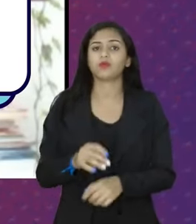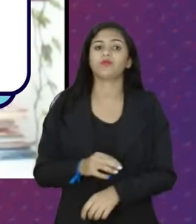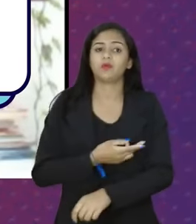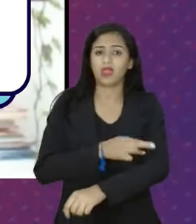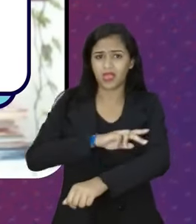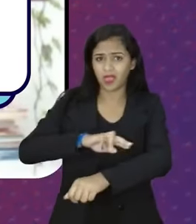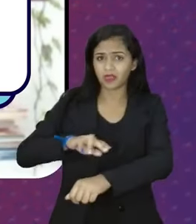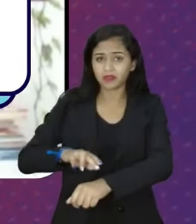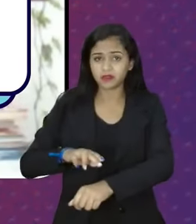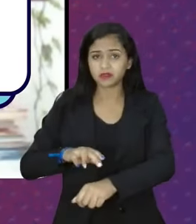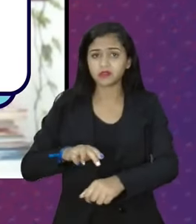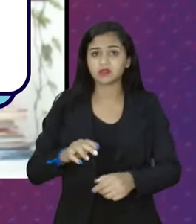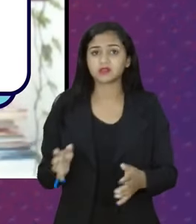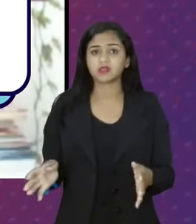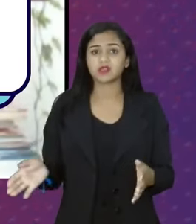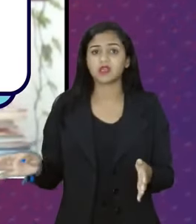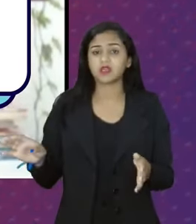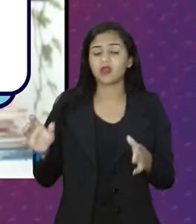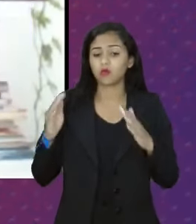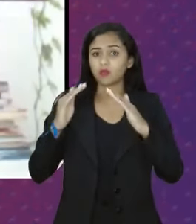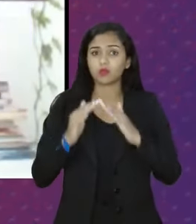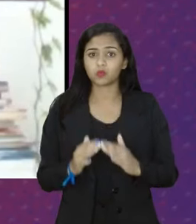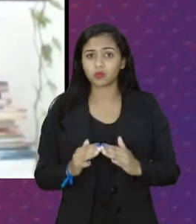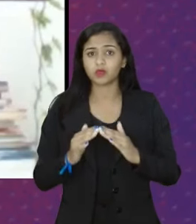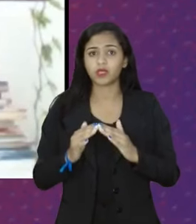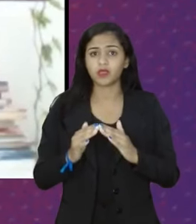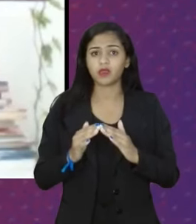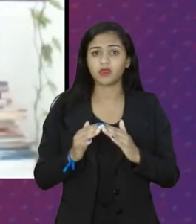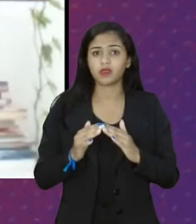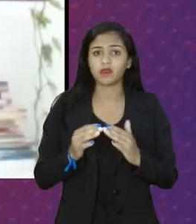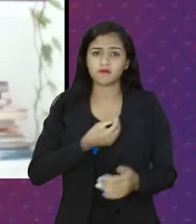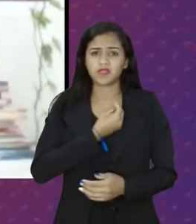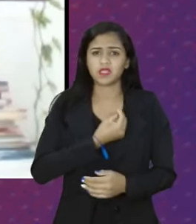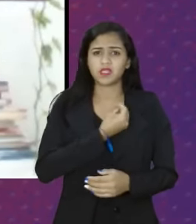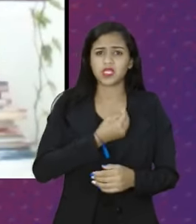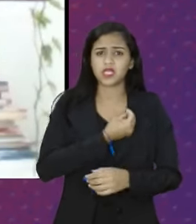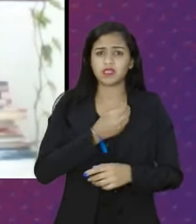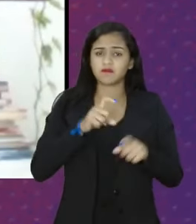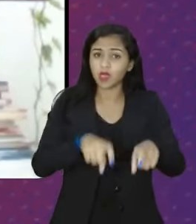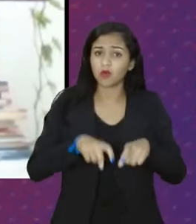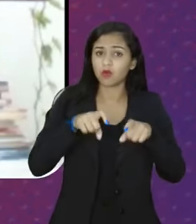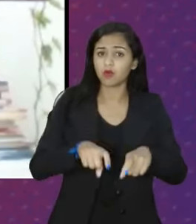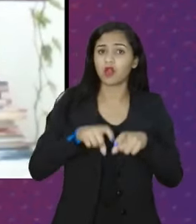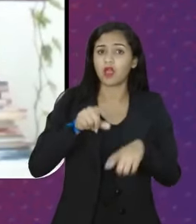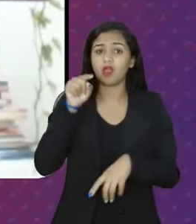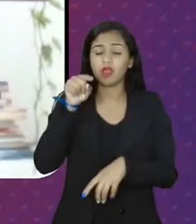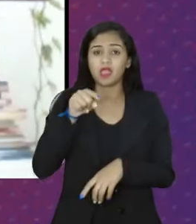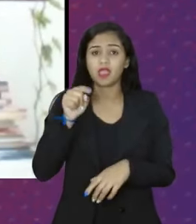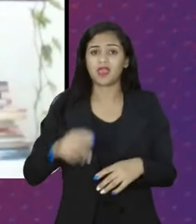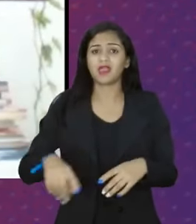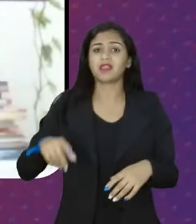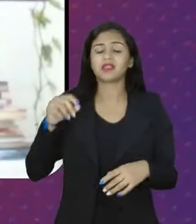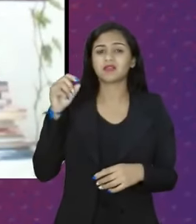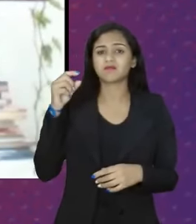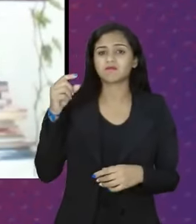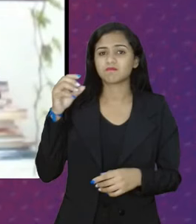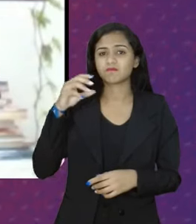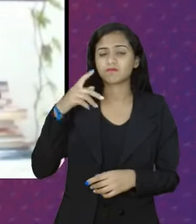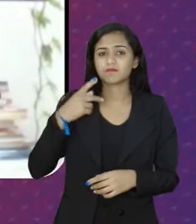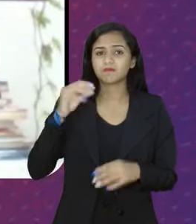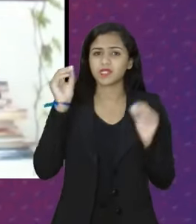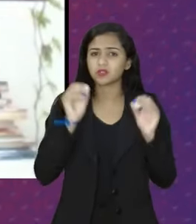crianças, ao local de habitação. Por exemplo, se a criança vive no meio rural, então ela está mais prejudicada ainda.